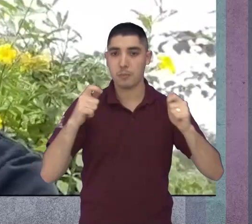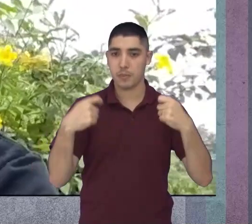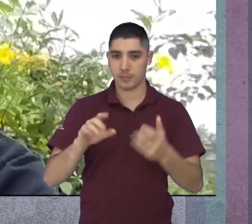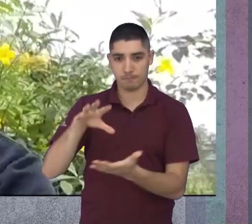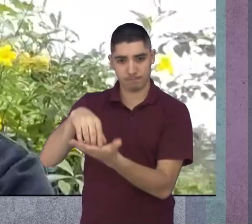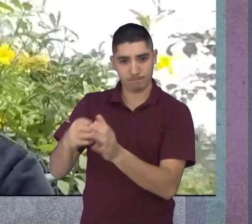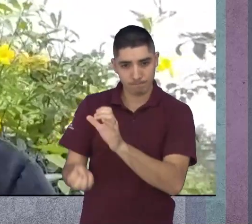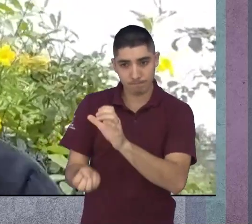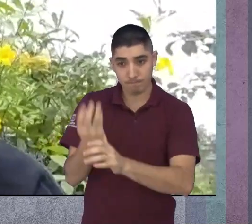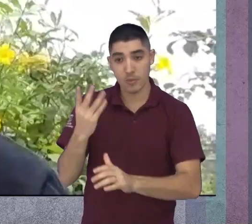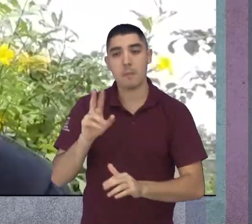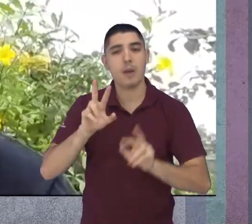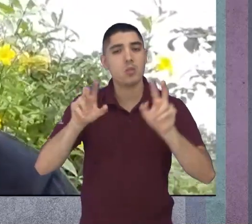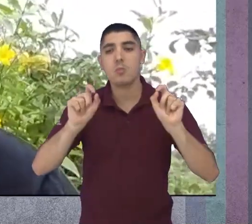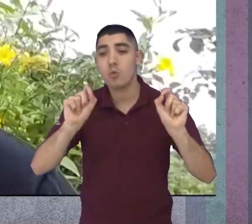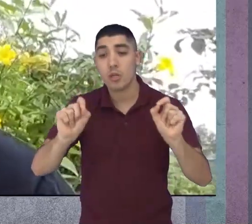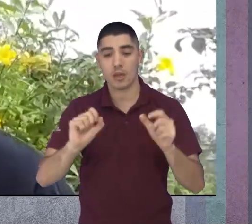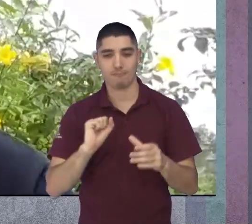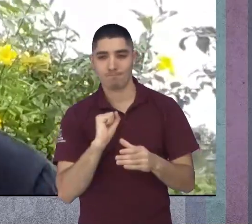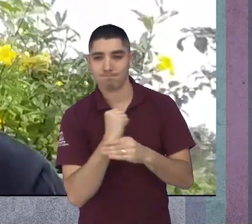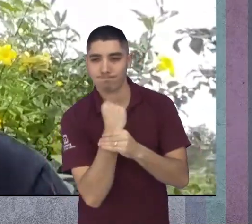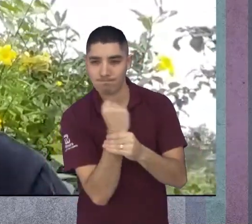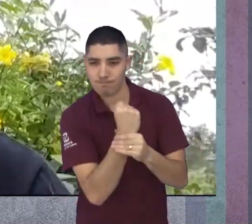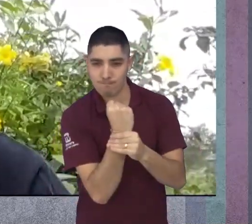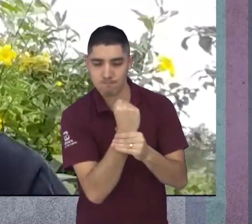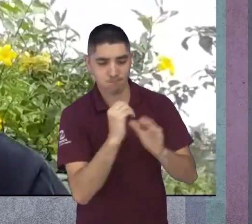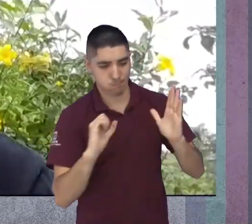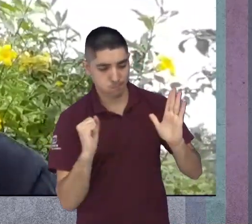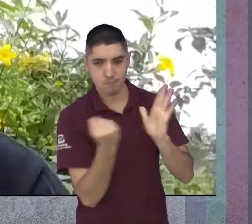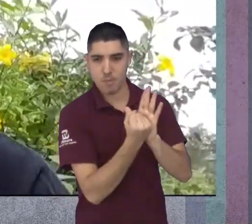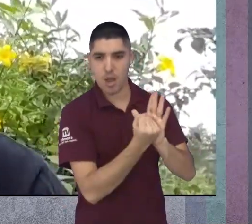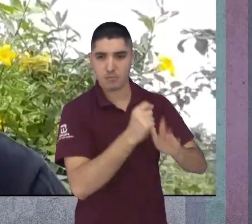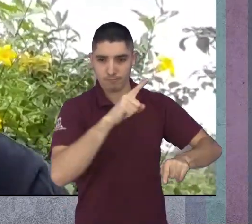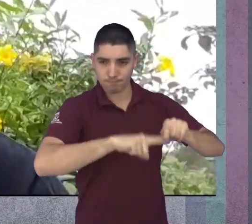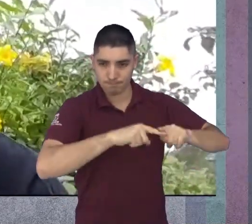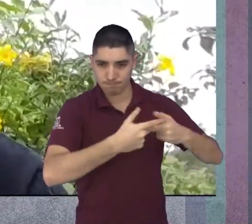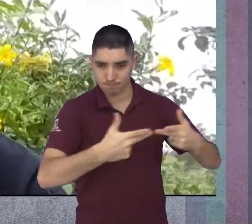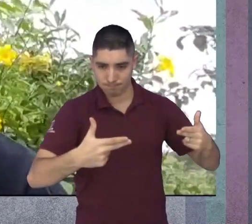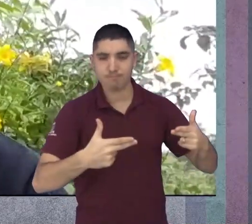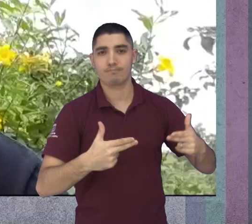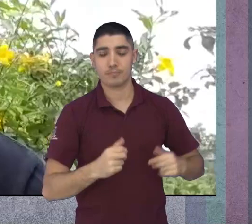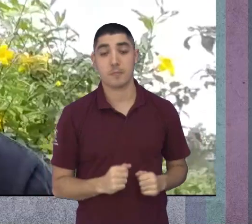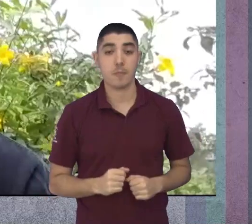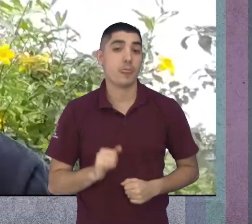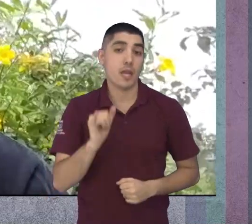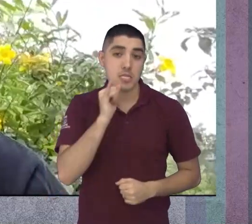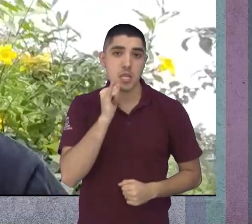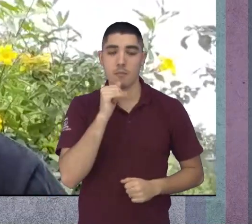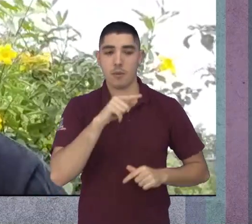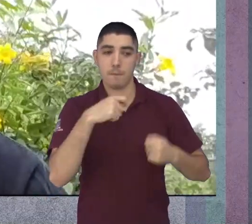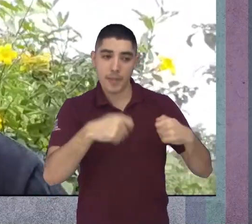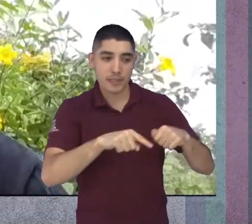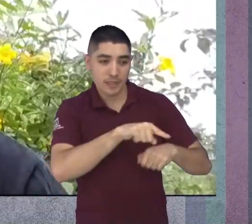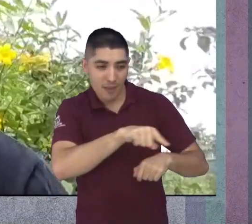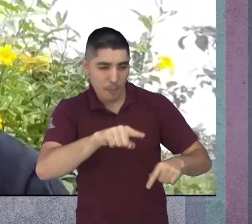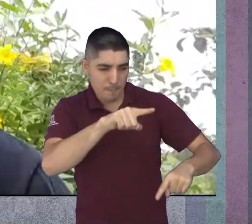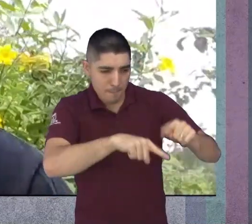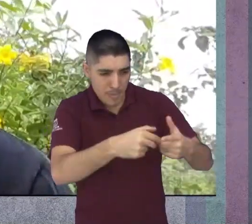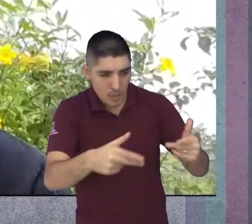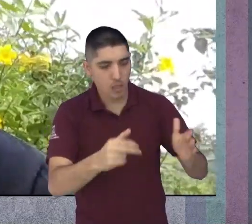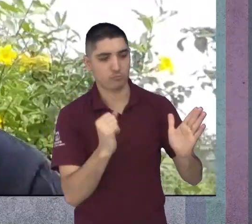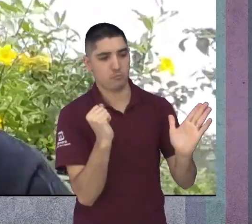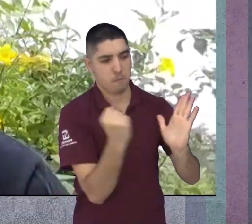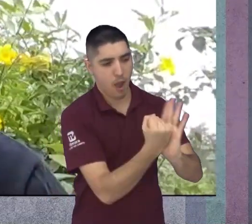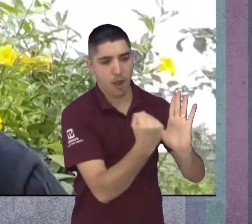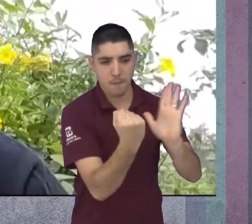o caso do tombamento. Né? O IFAM tem diversos instrumentos de proteção. Tem o tombamento, o registro, o acautelamento,